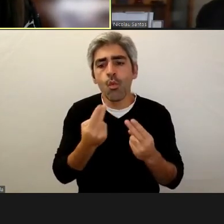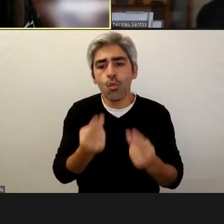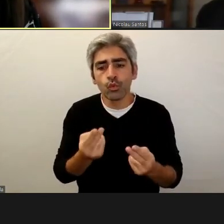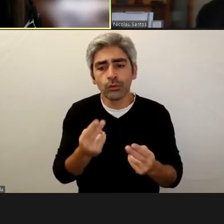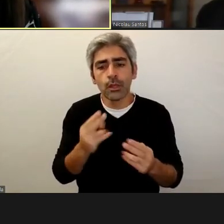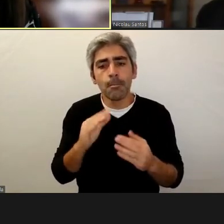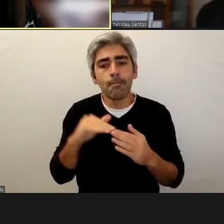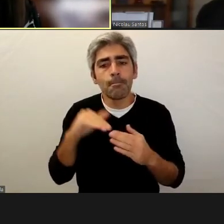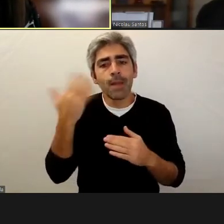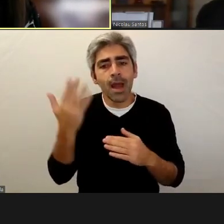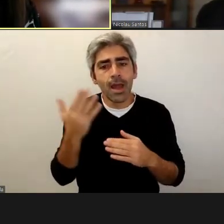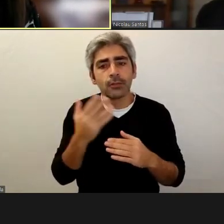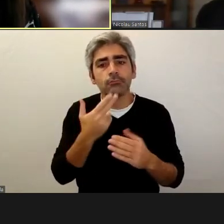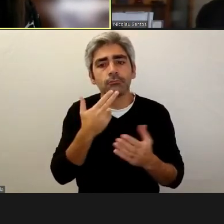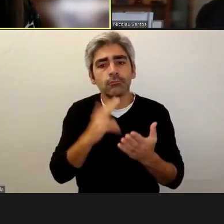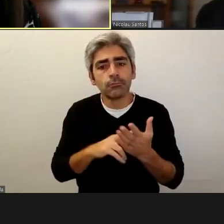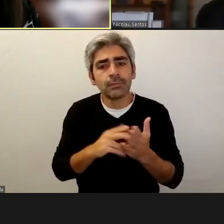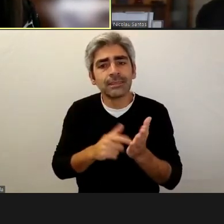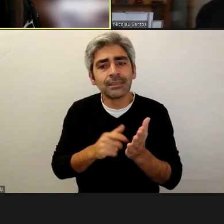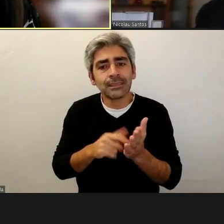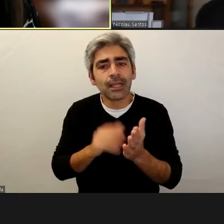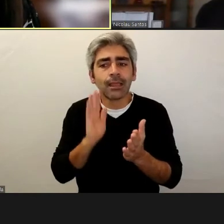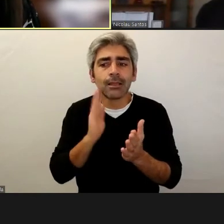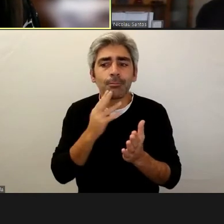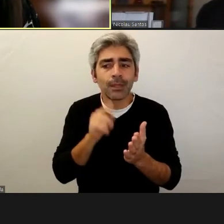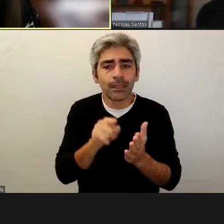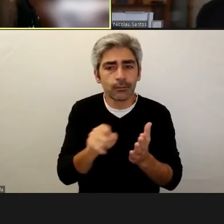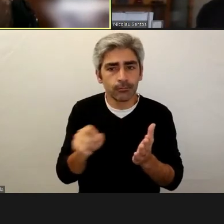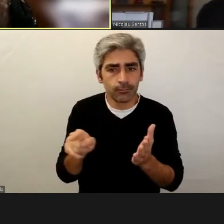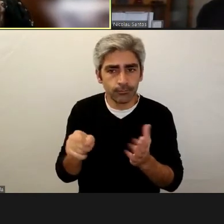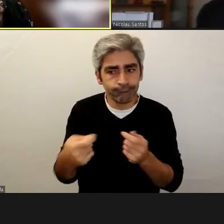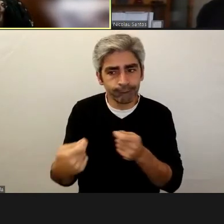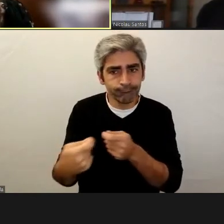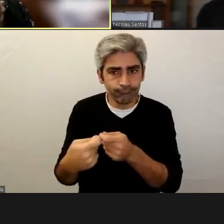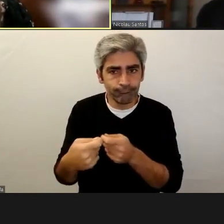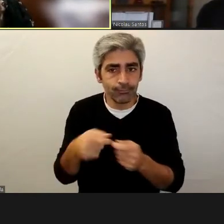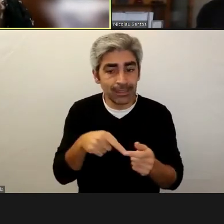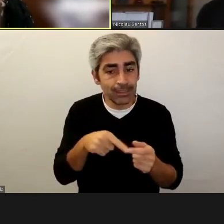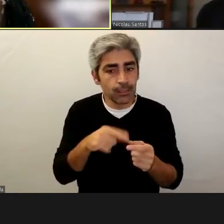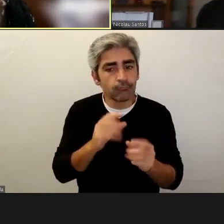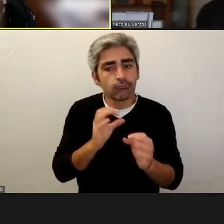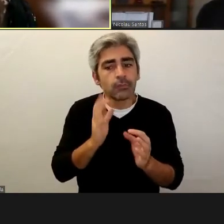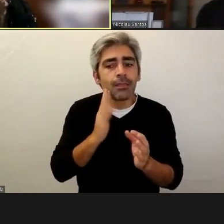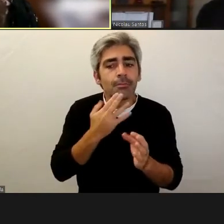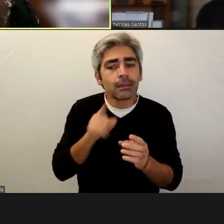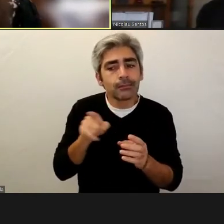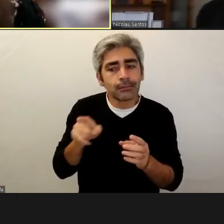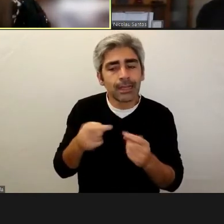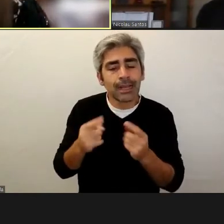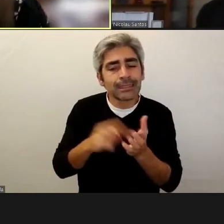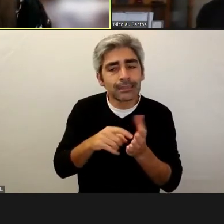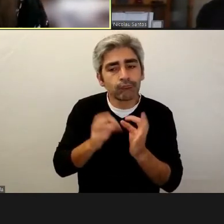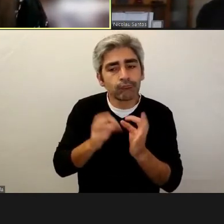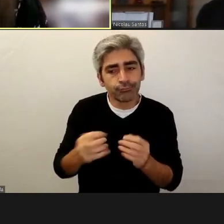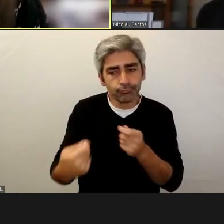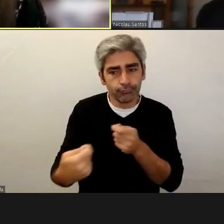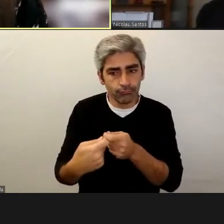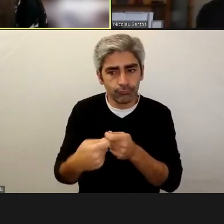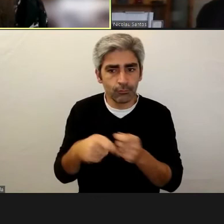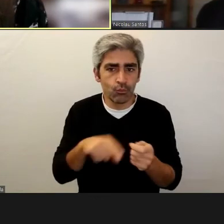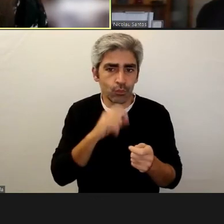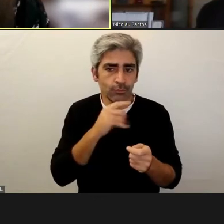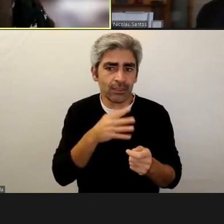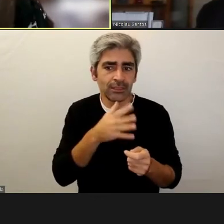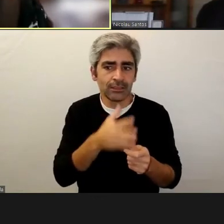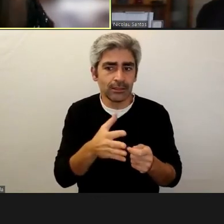além do estritamente necessário. E esta ideia aqui de estritamente necessário, no fundo, podemos dizer que a